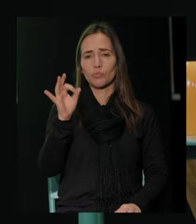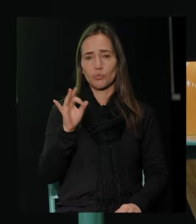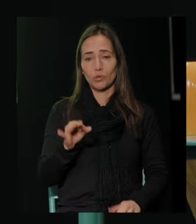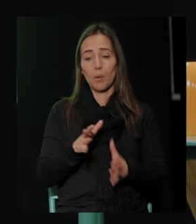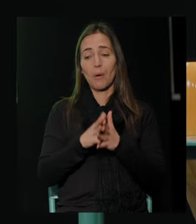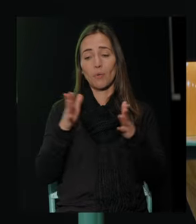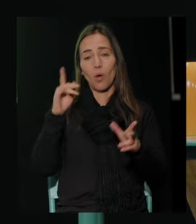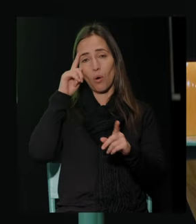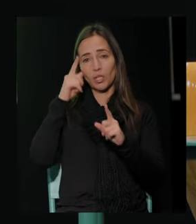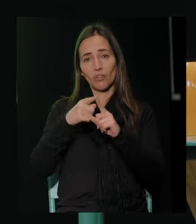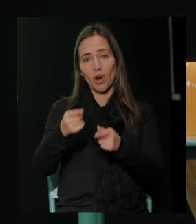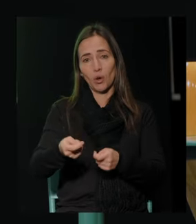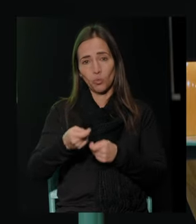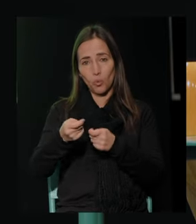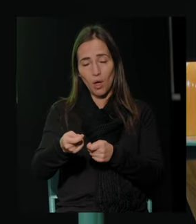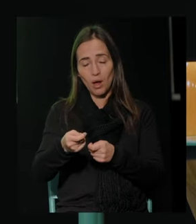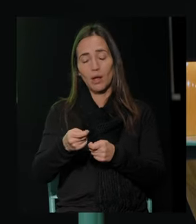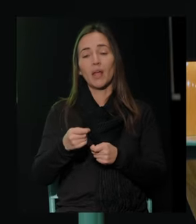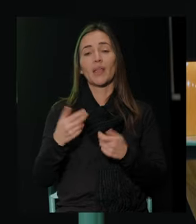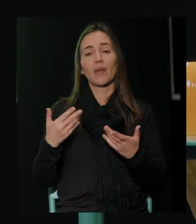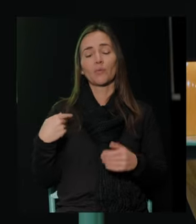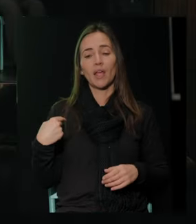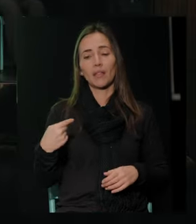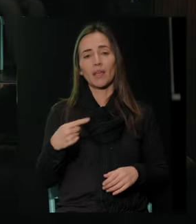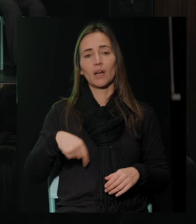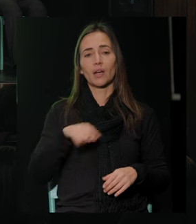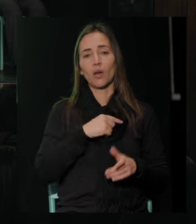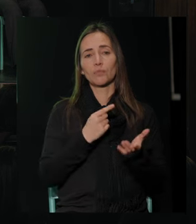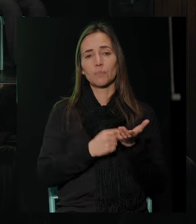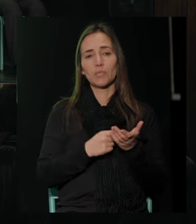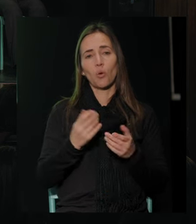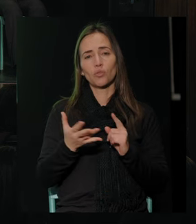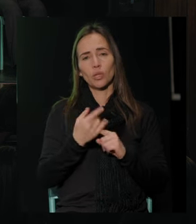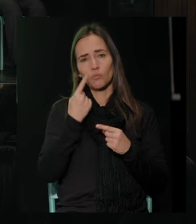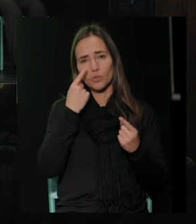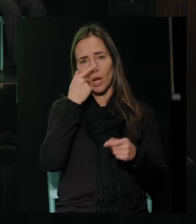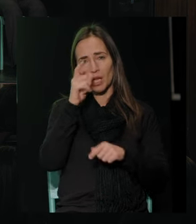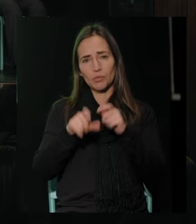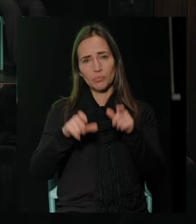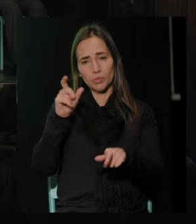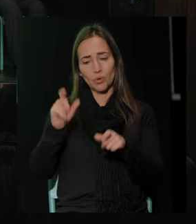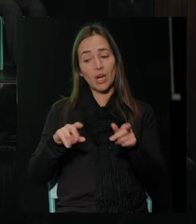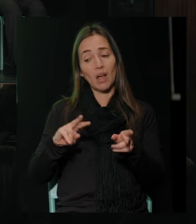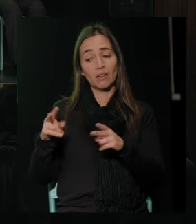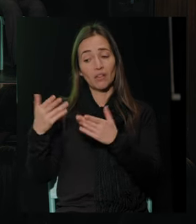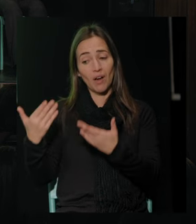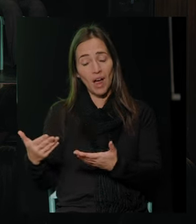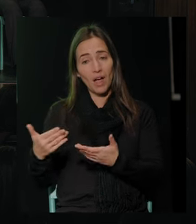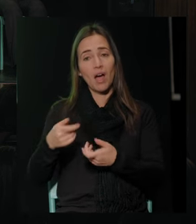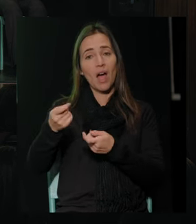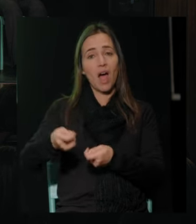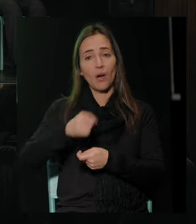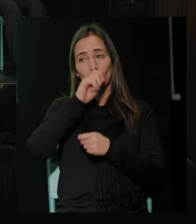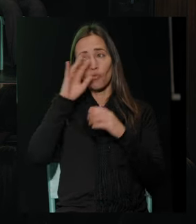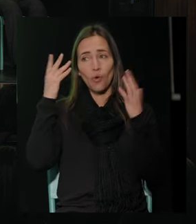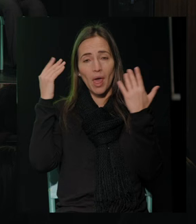agricultura. Então, no dia-a-dia, temos que também conseguir mostrar às pessoas que há alternativas à agrofloresta,